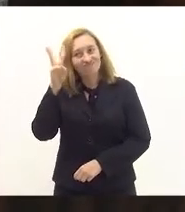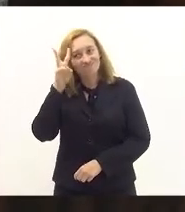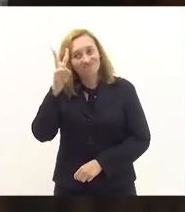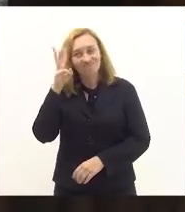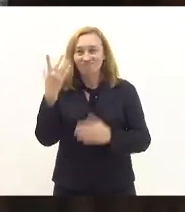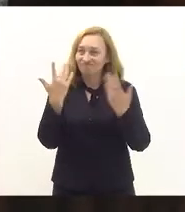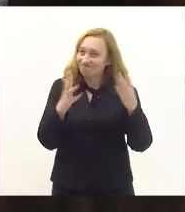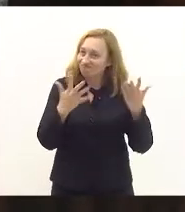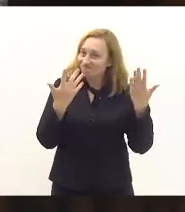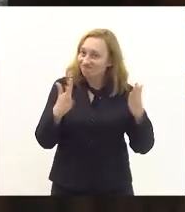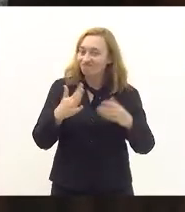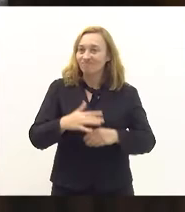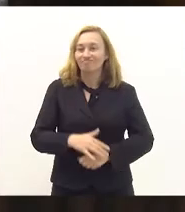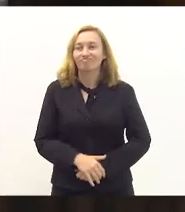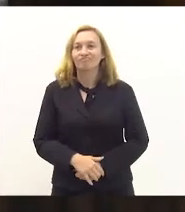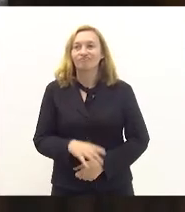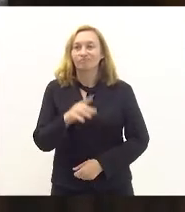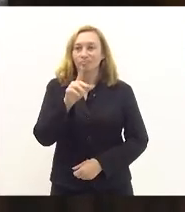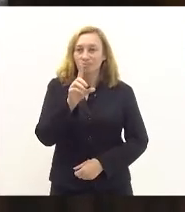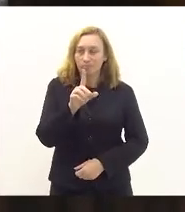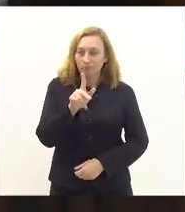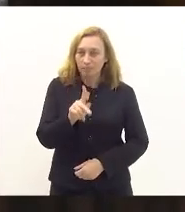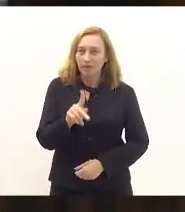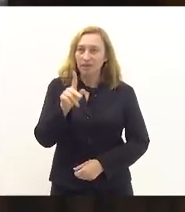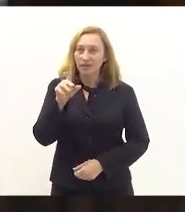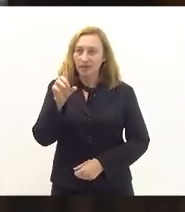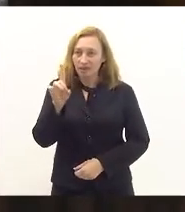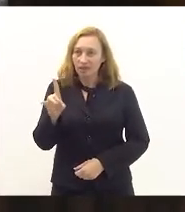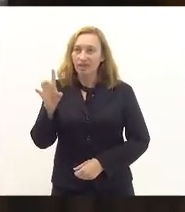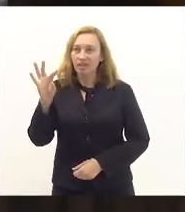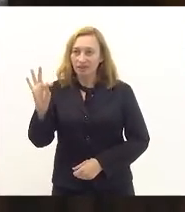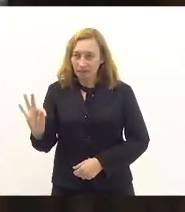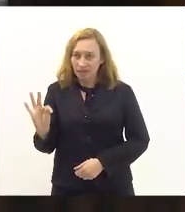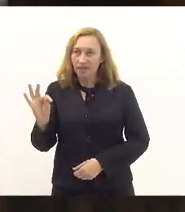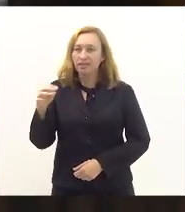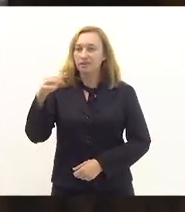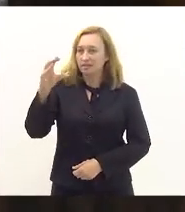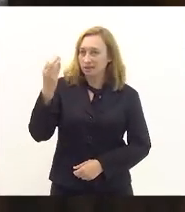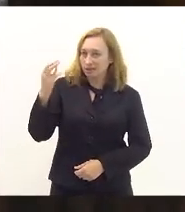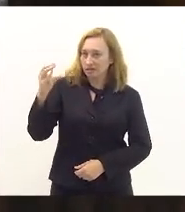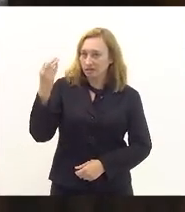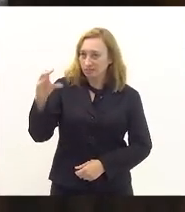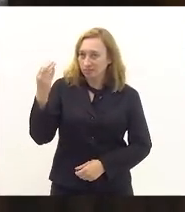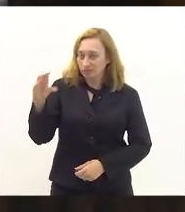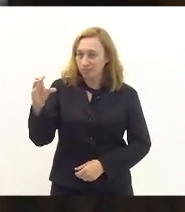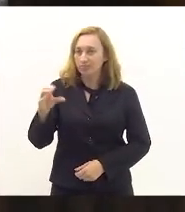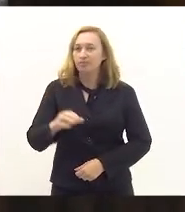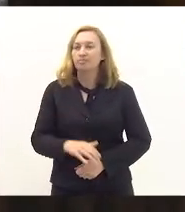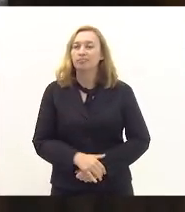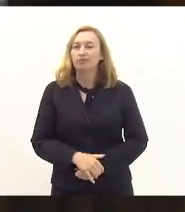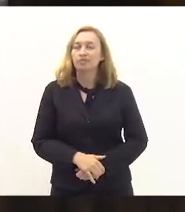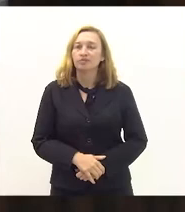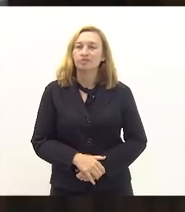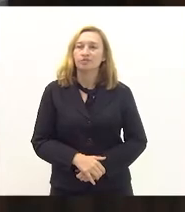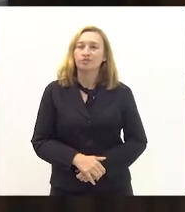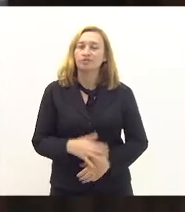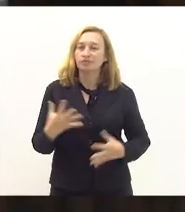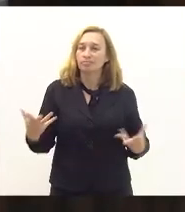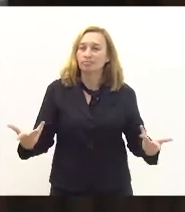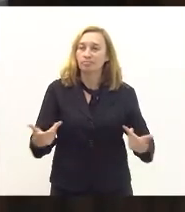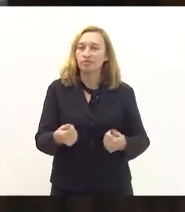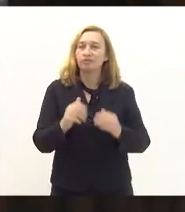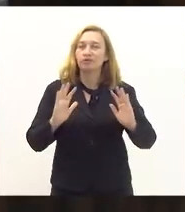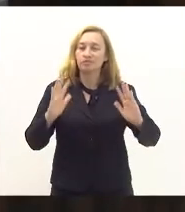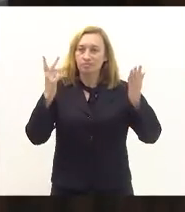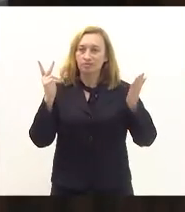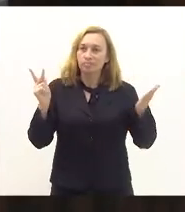cumprimentar aqui o PDT de Niterói, o prefeito Axel Grael, pelo belíssimo evento que aconteceu